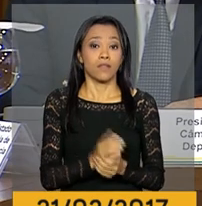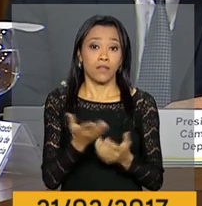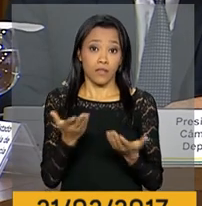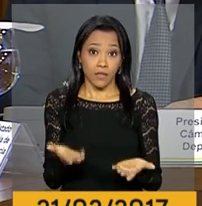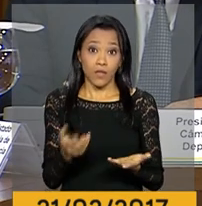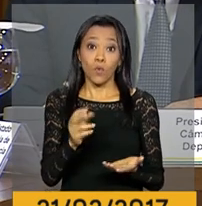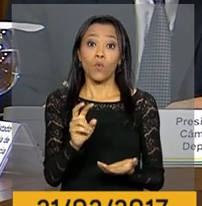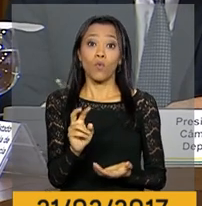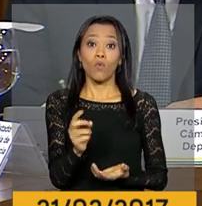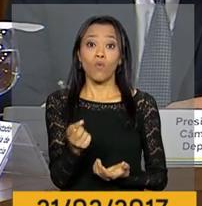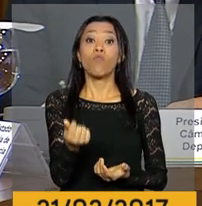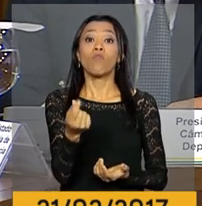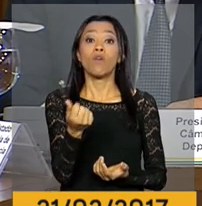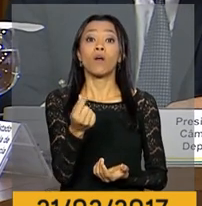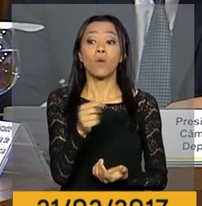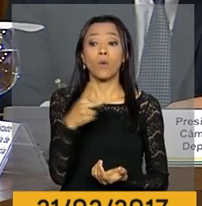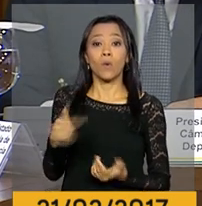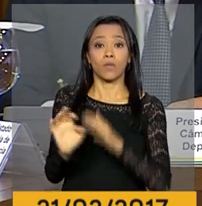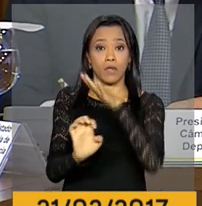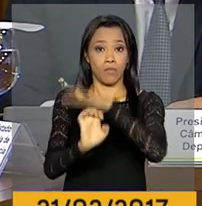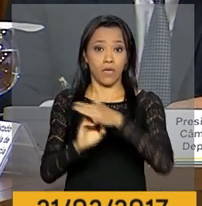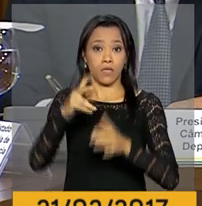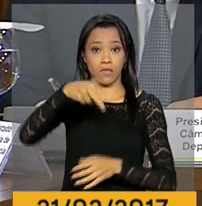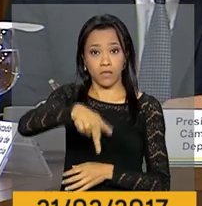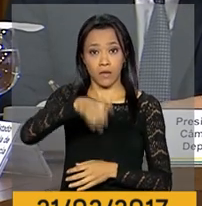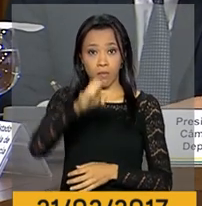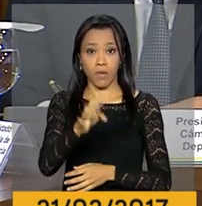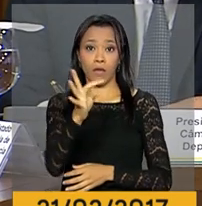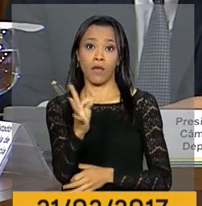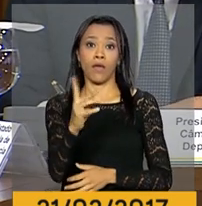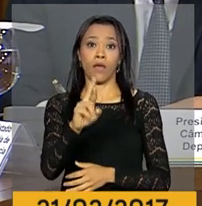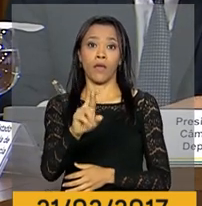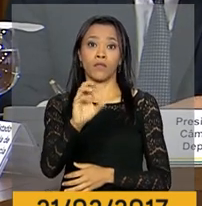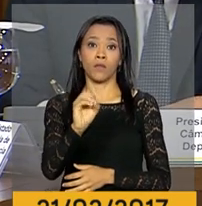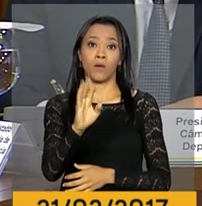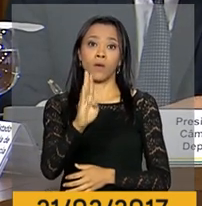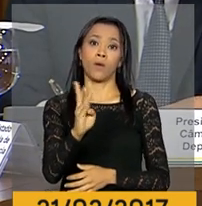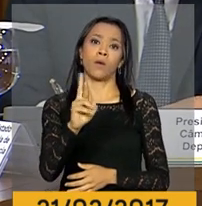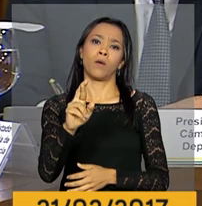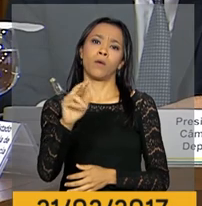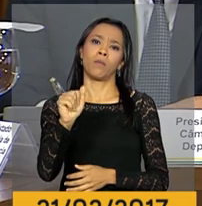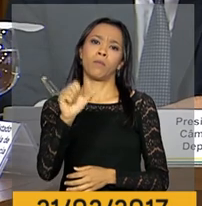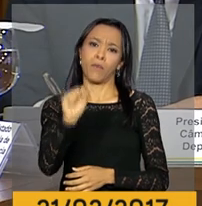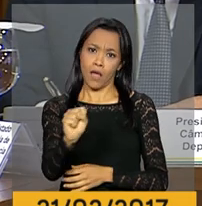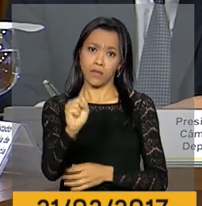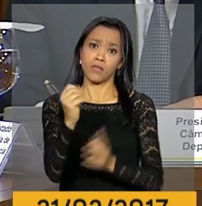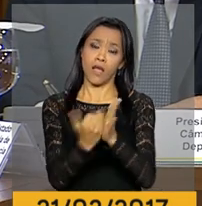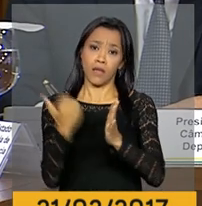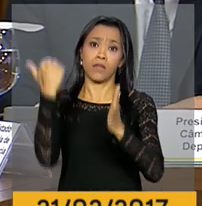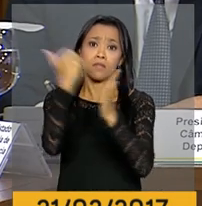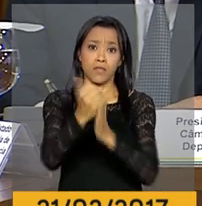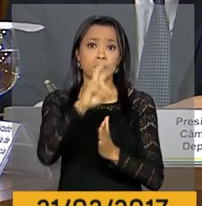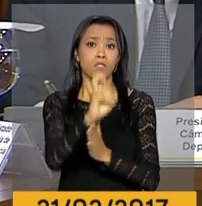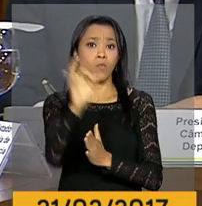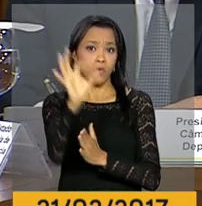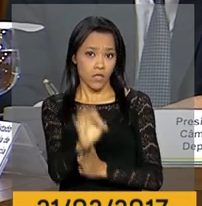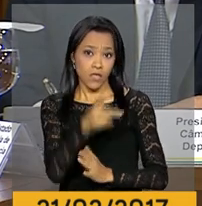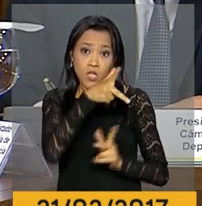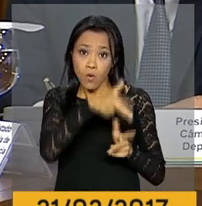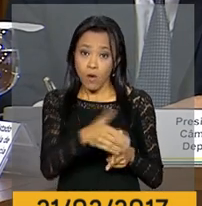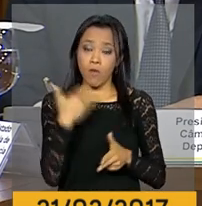valor de mercado da Petrobras crescesse 145 por como cresceu o valor de mercado do Banco do Brasil em